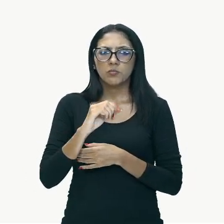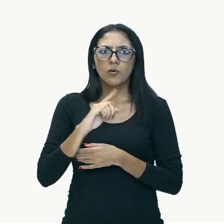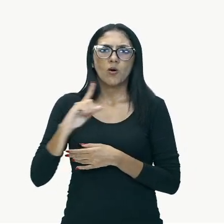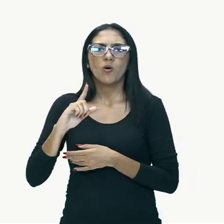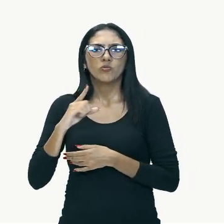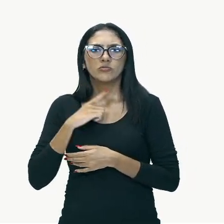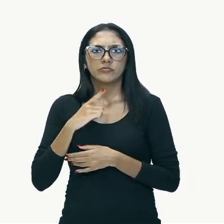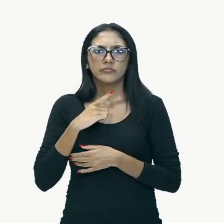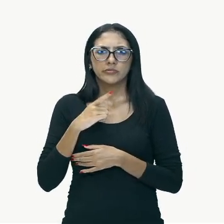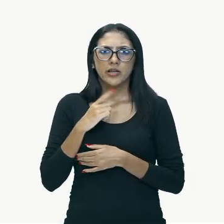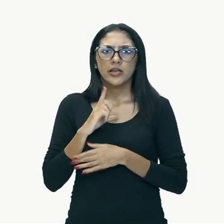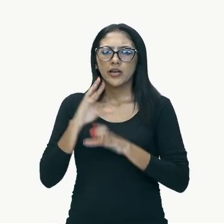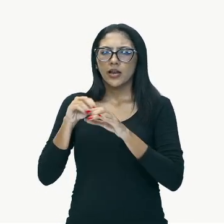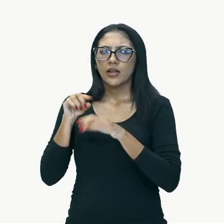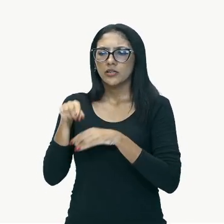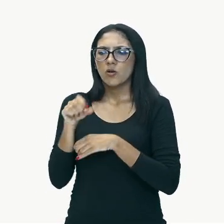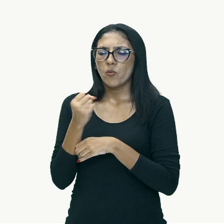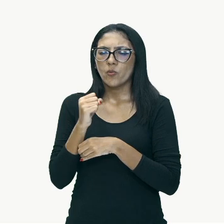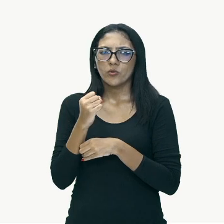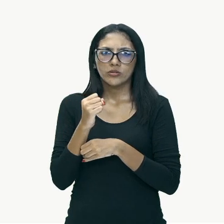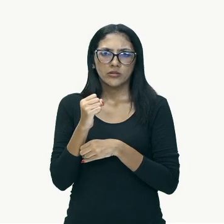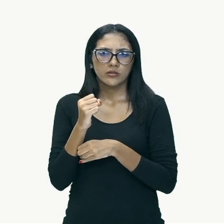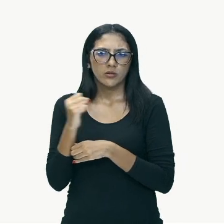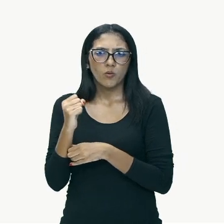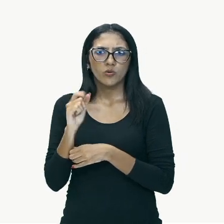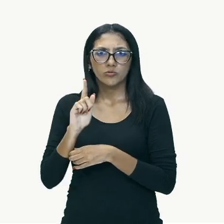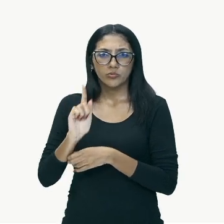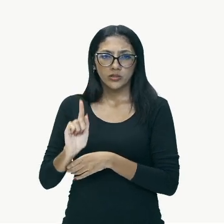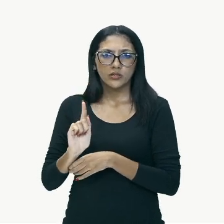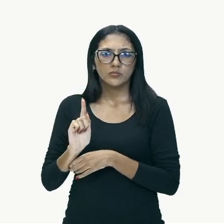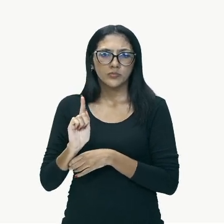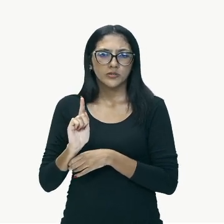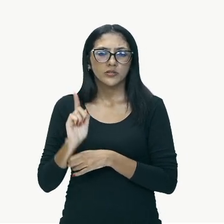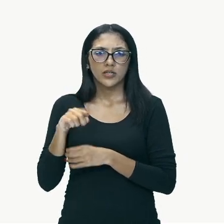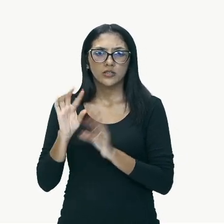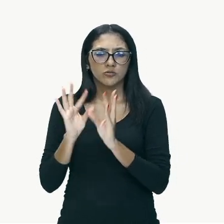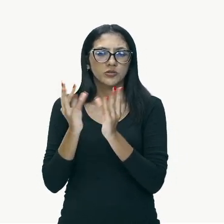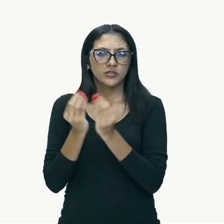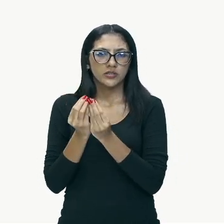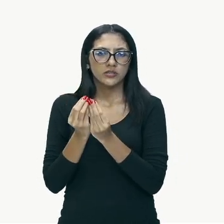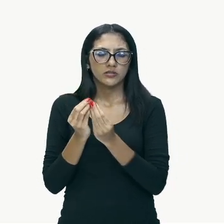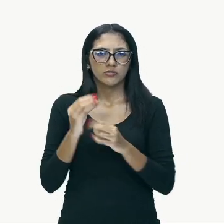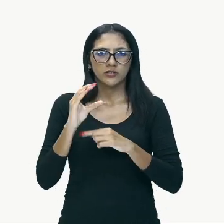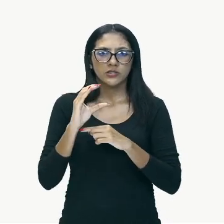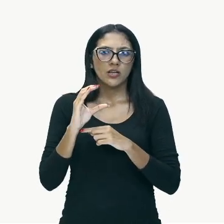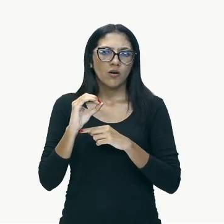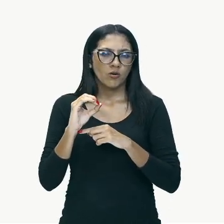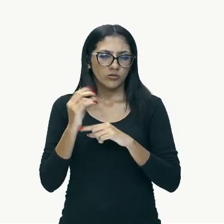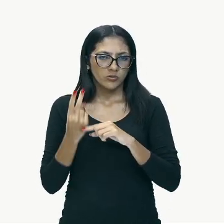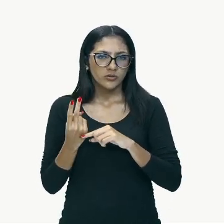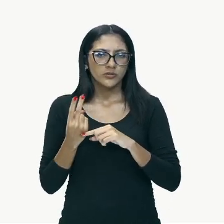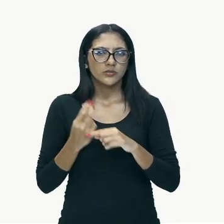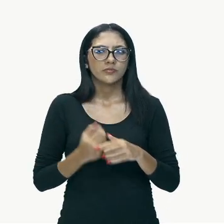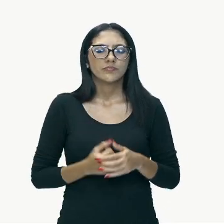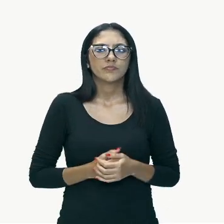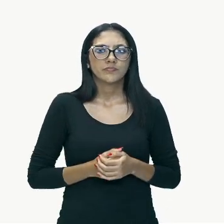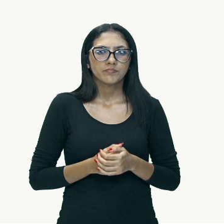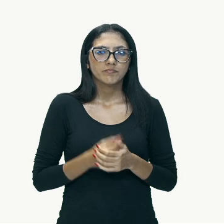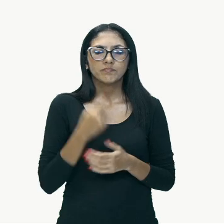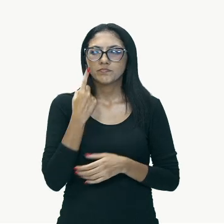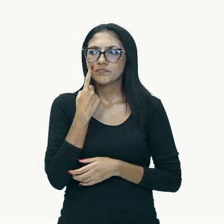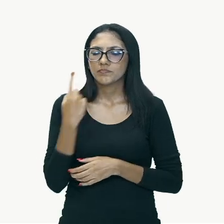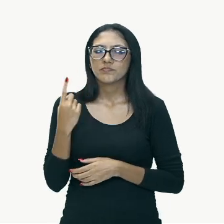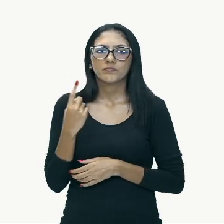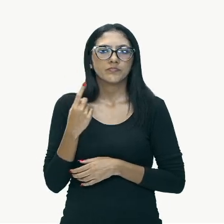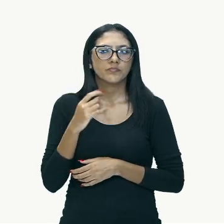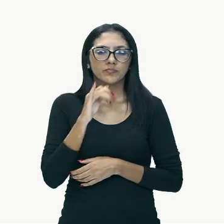carbono. Note o seguinte, o que foi feito aqui? Foi feito, eu peguei uma região